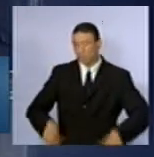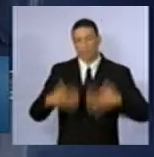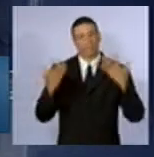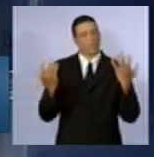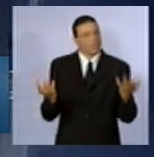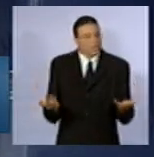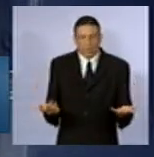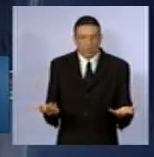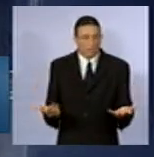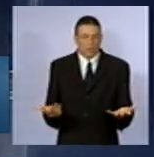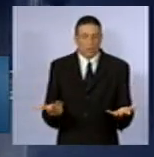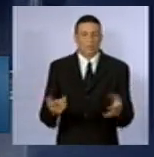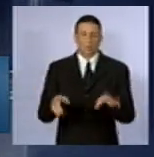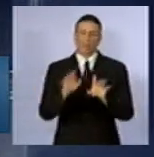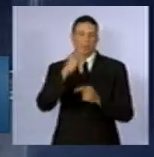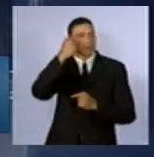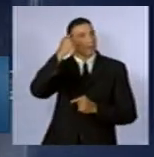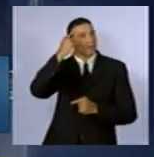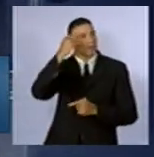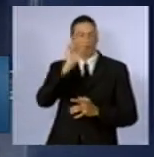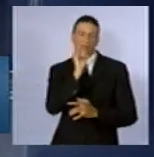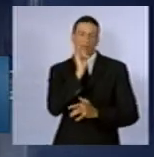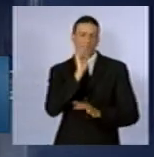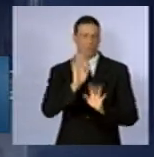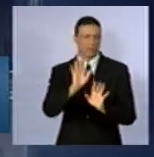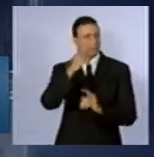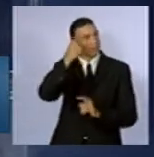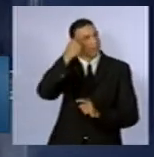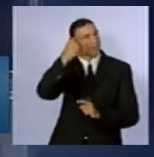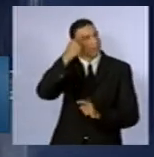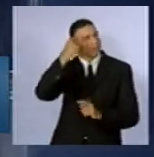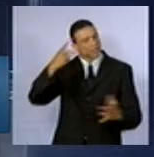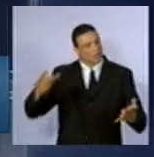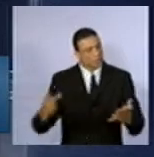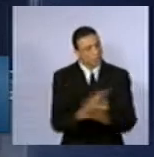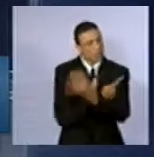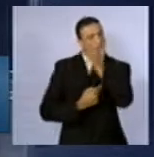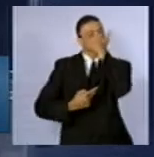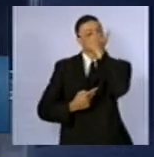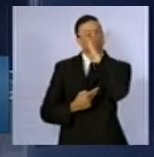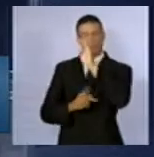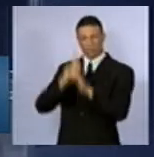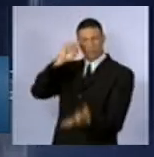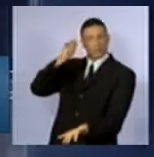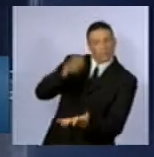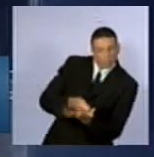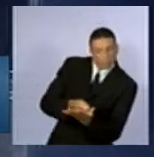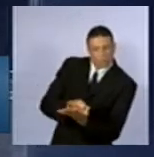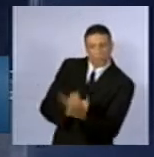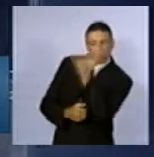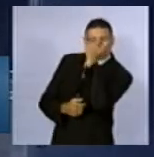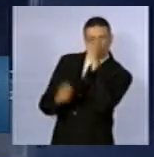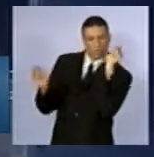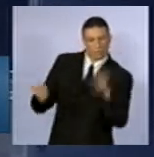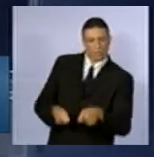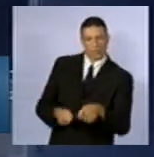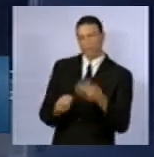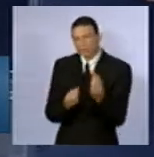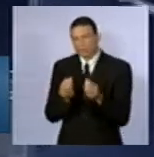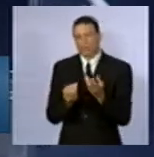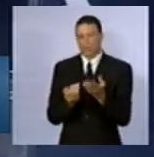só para dizer que vamos pensar vamos ver quais são os impactos de uma decisão que pode causar Então essa é o